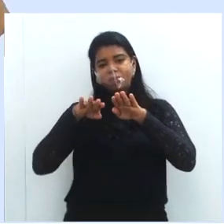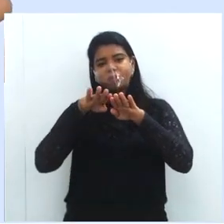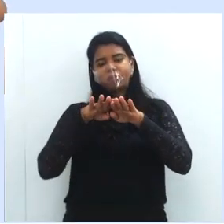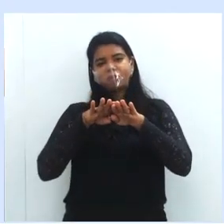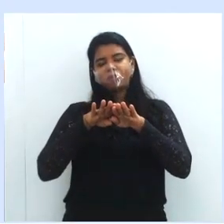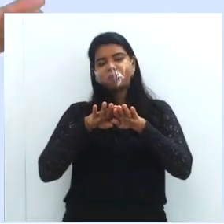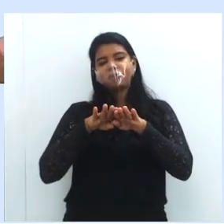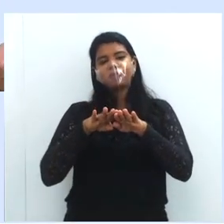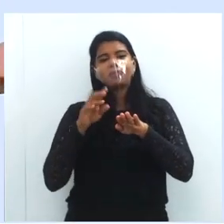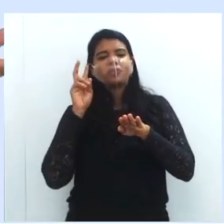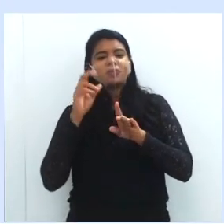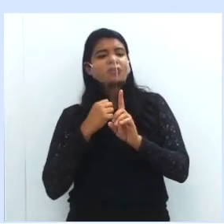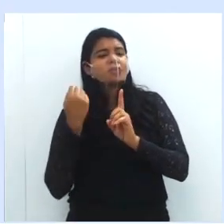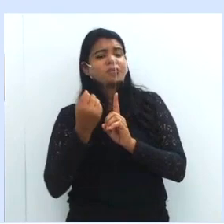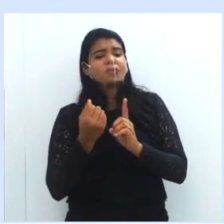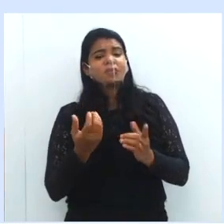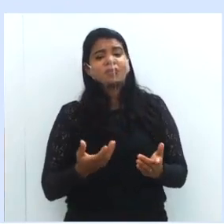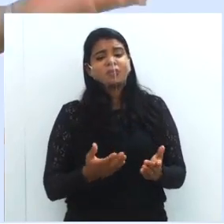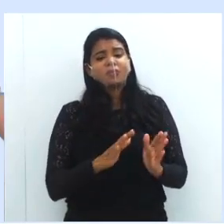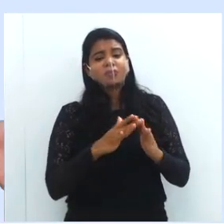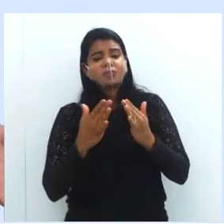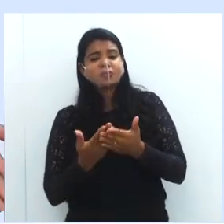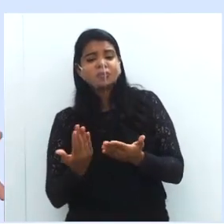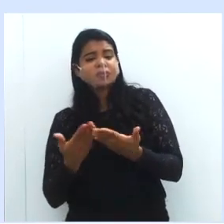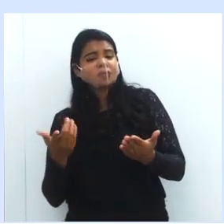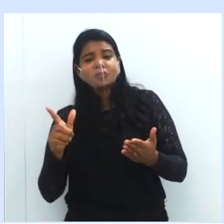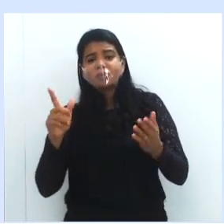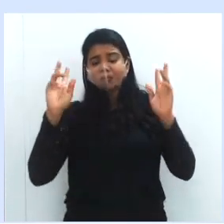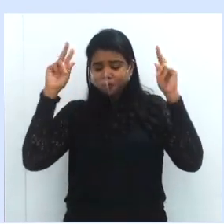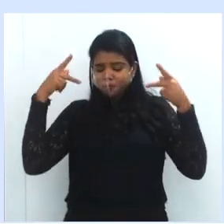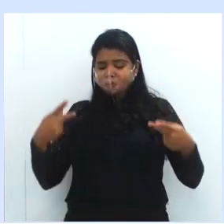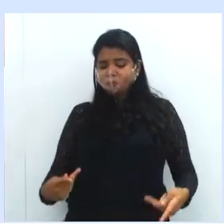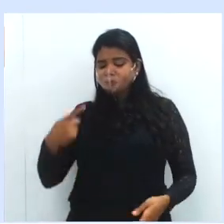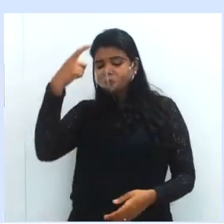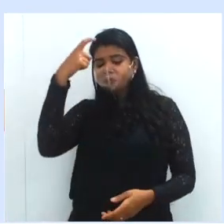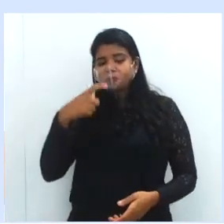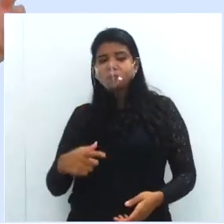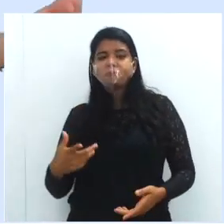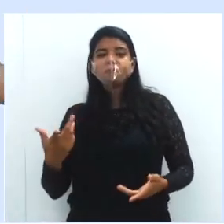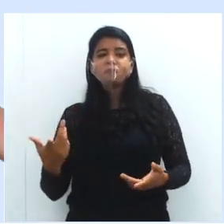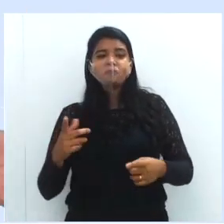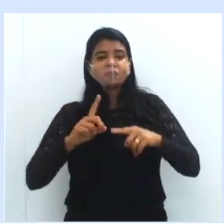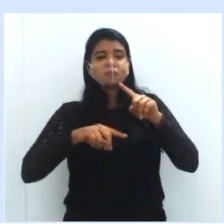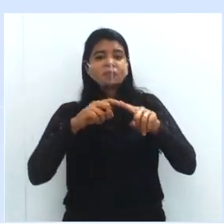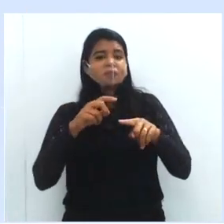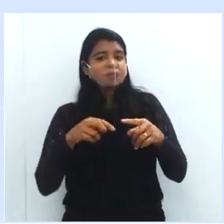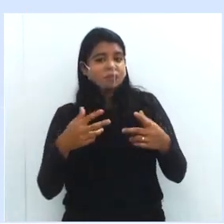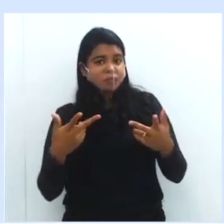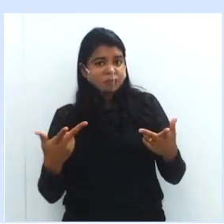que há minorias sociais que não têm acesso à dignidade humana dos bens